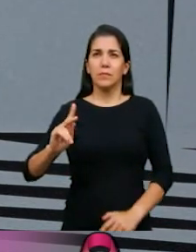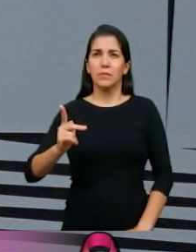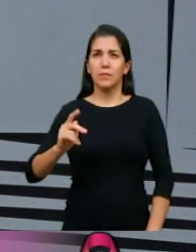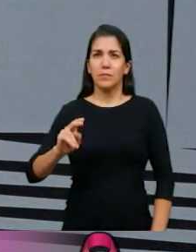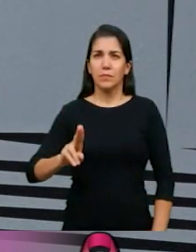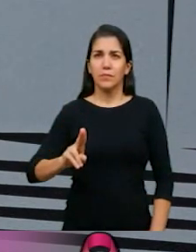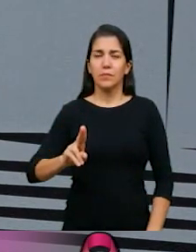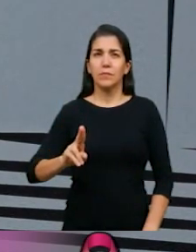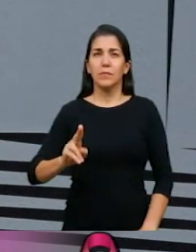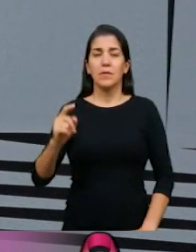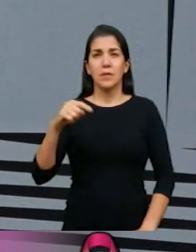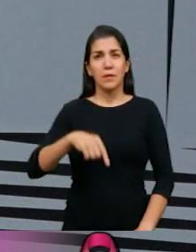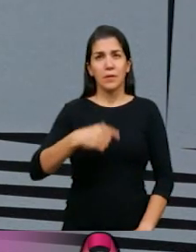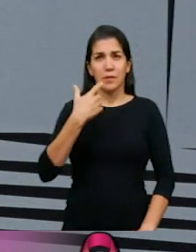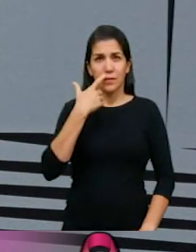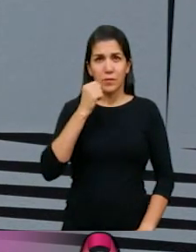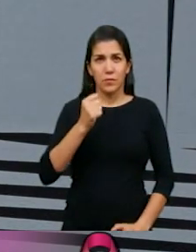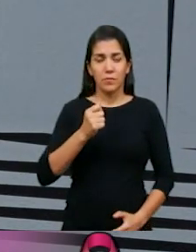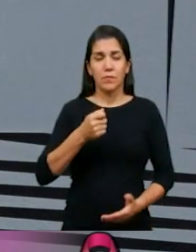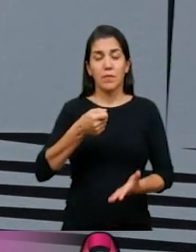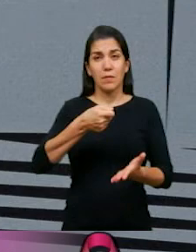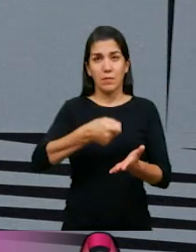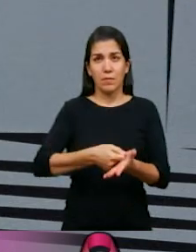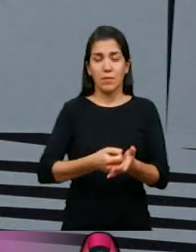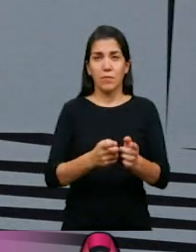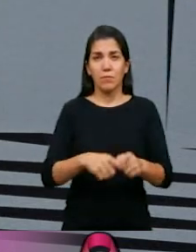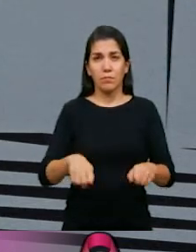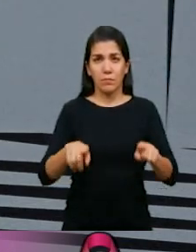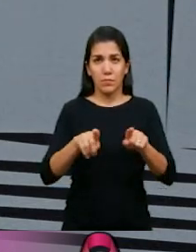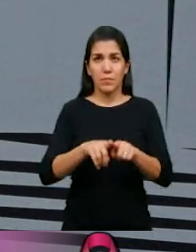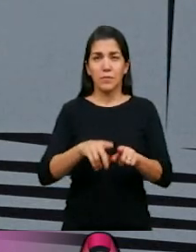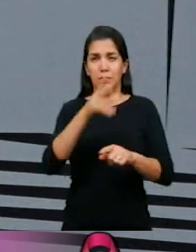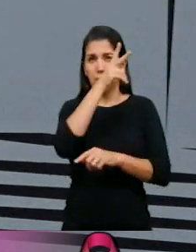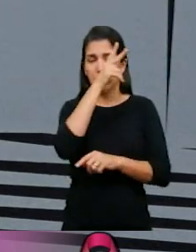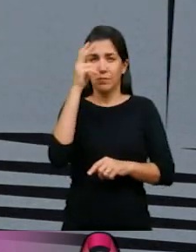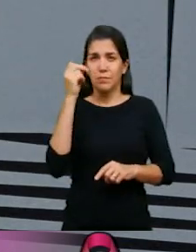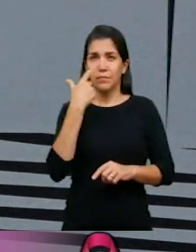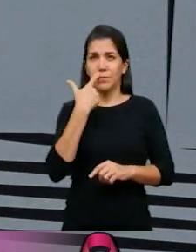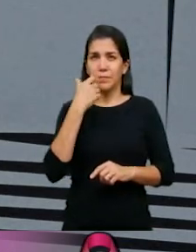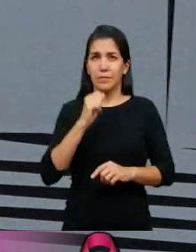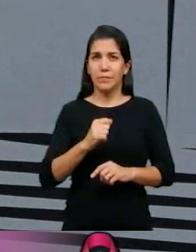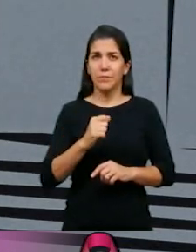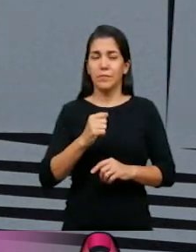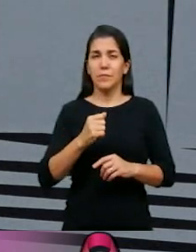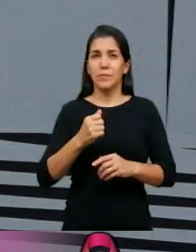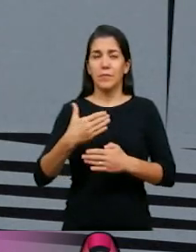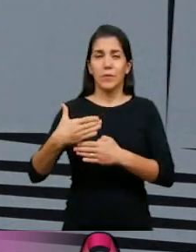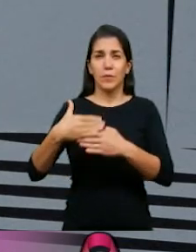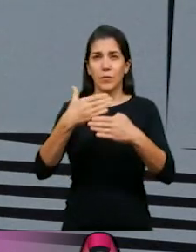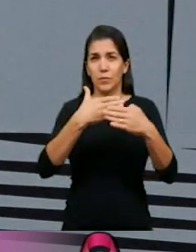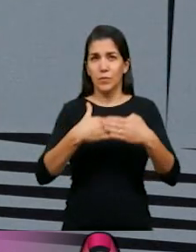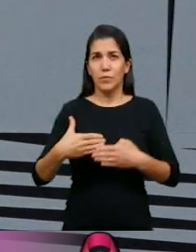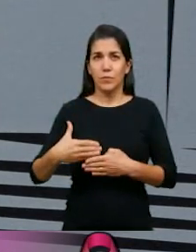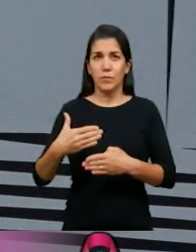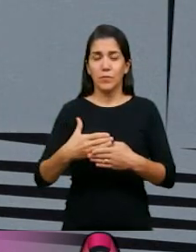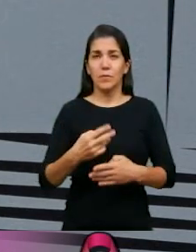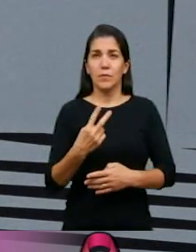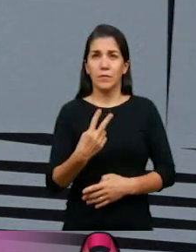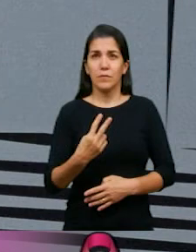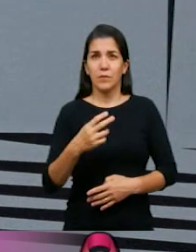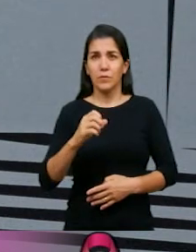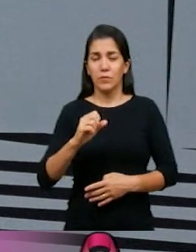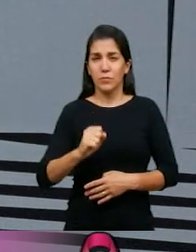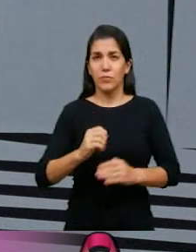Araçatuba, ocasião em que foi firmada com a Prefeitura uma parceria objetivando a construção de 28 unidades